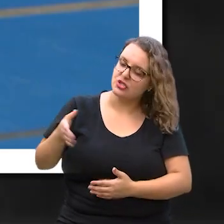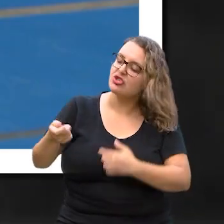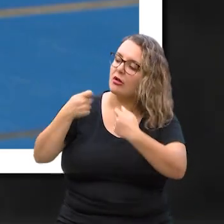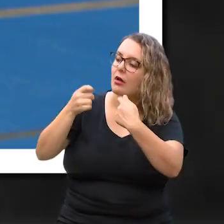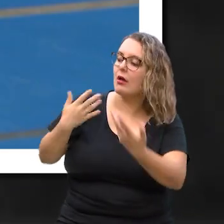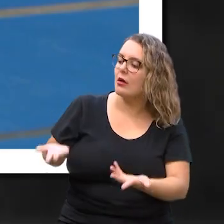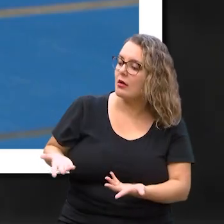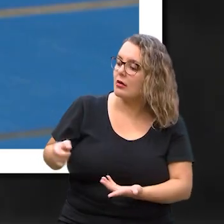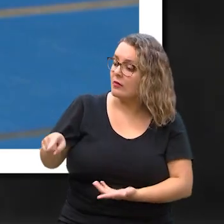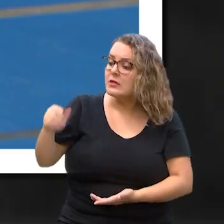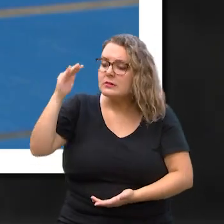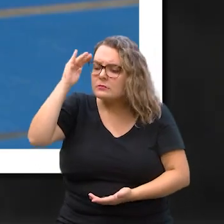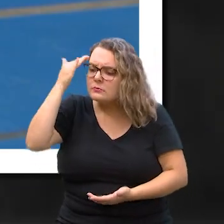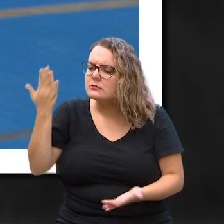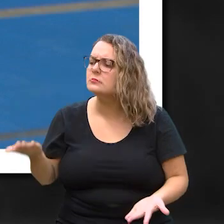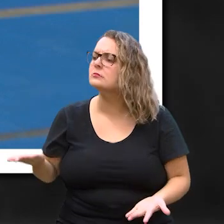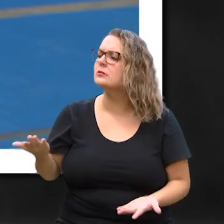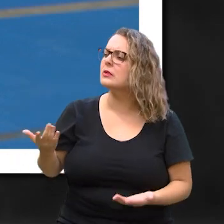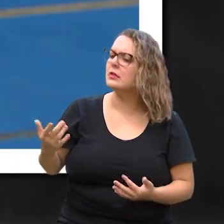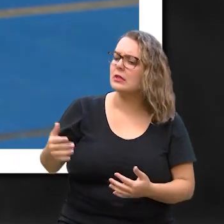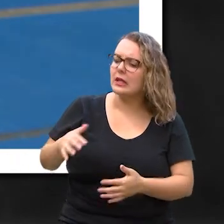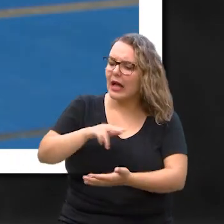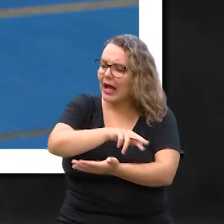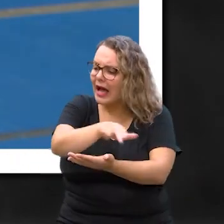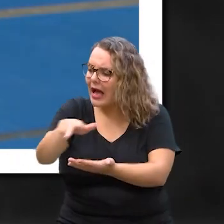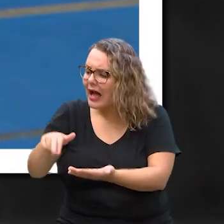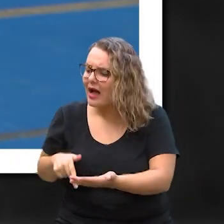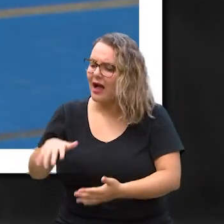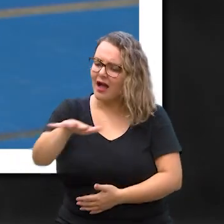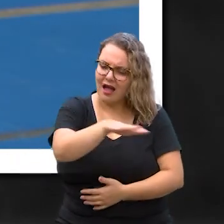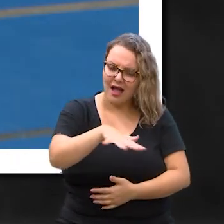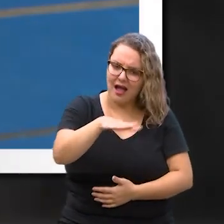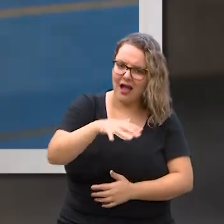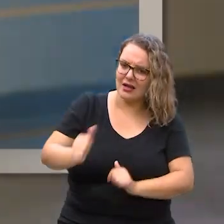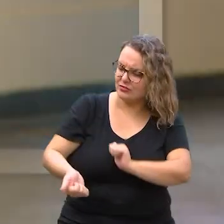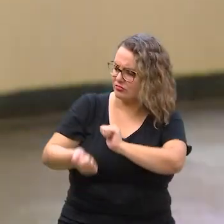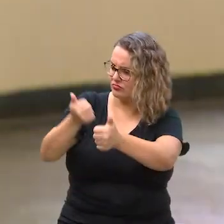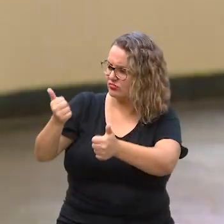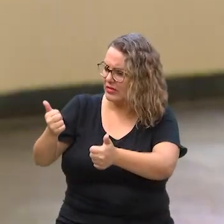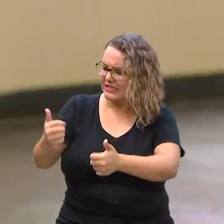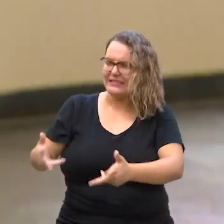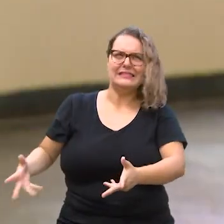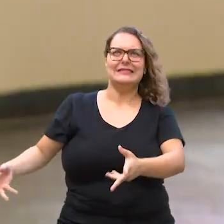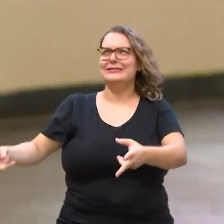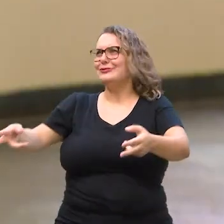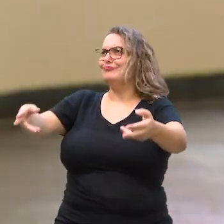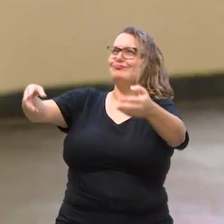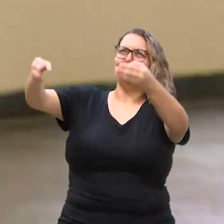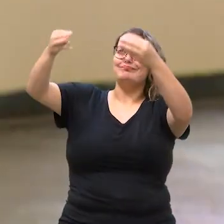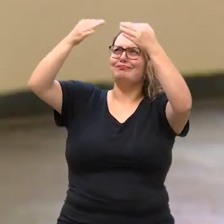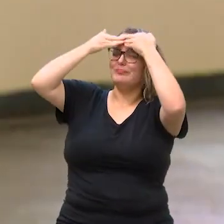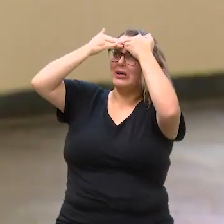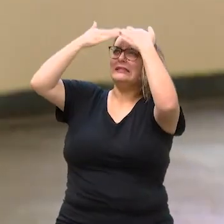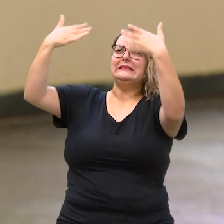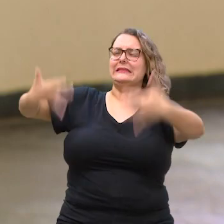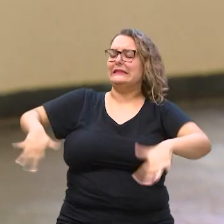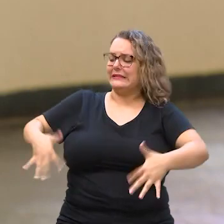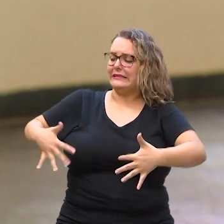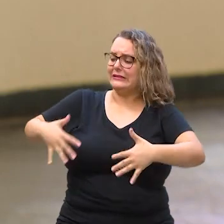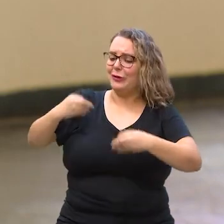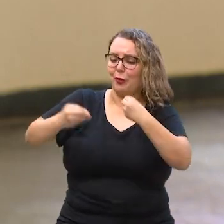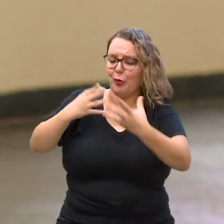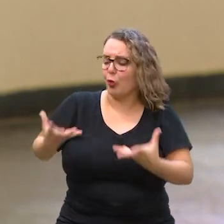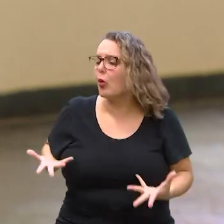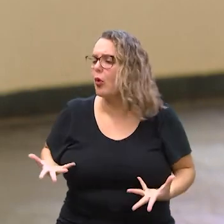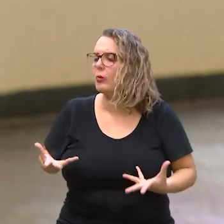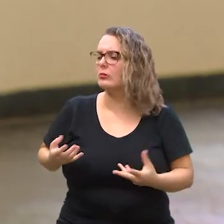de entrevistá-la, então você tem que entender o badminton, o golpe, eu não sei, tem um bloqueio na minha cabeça que eu não consigo dar, e você vai estudar